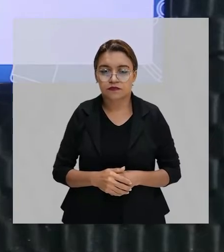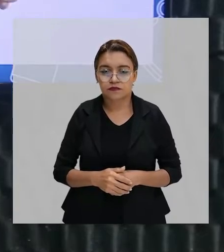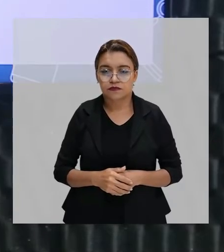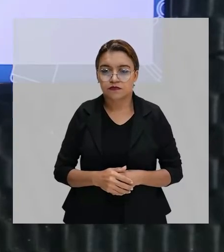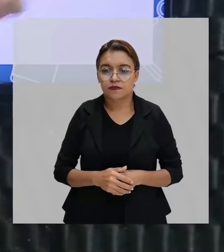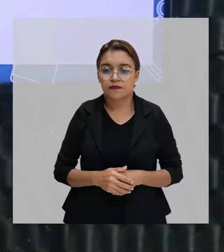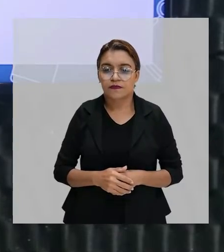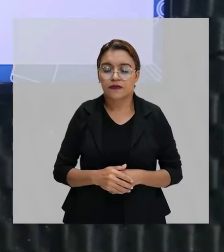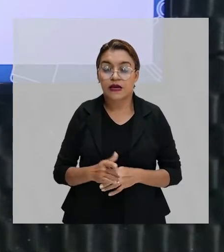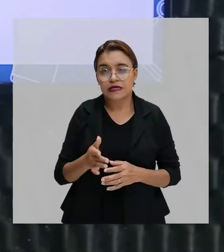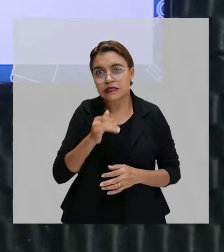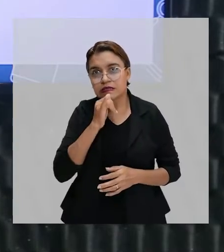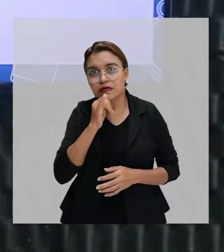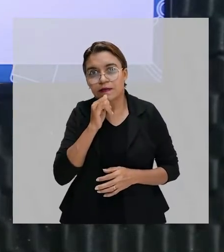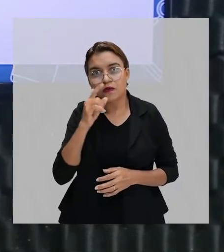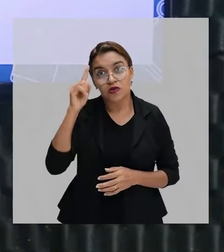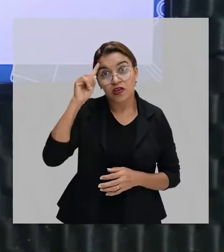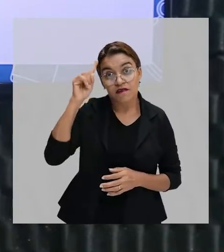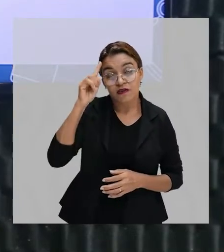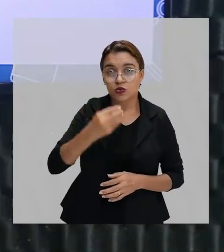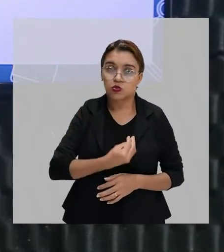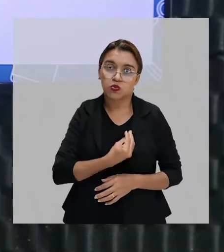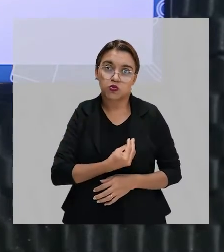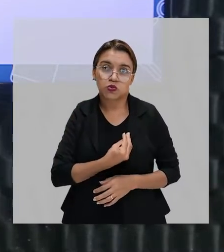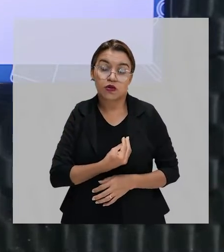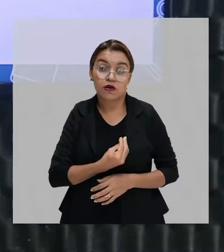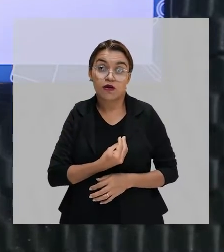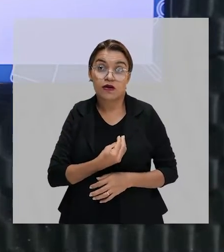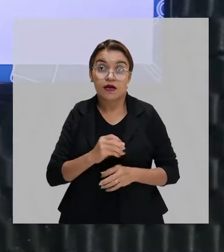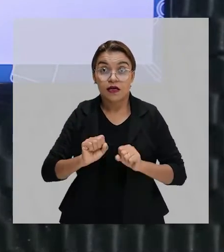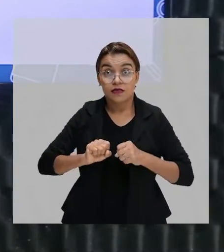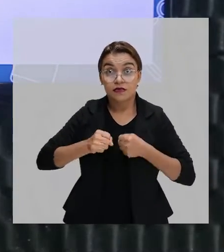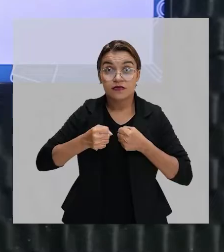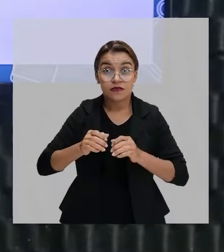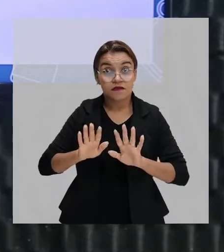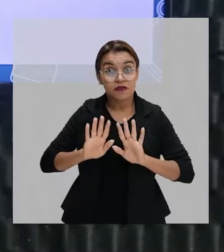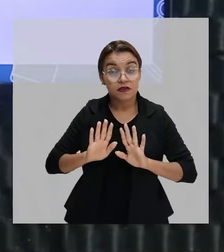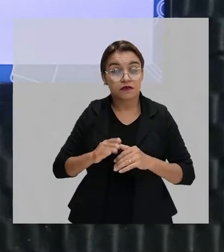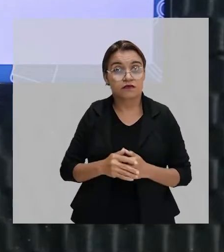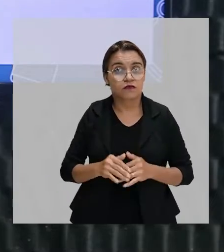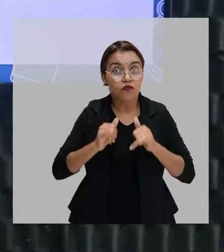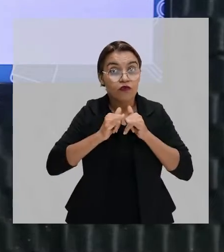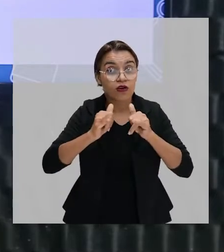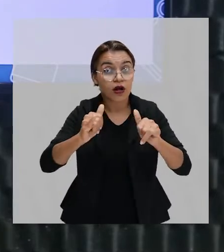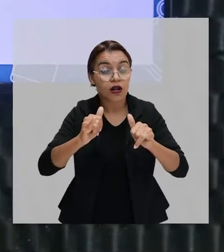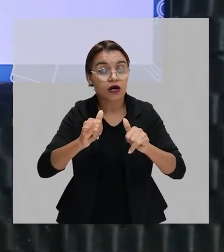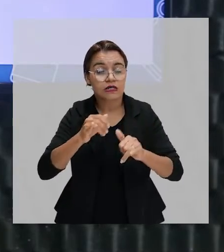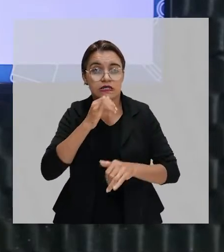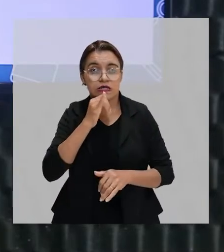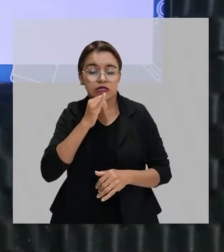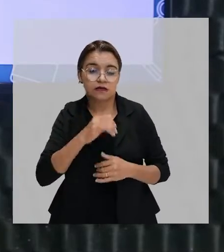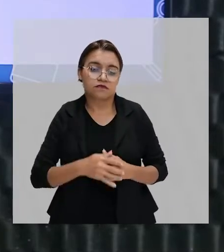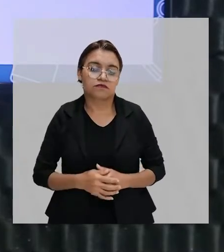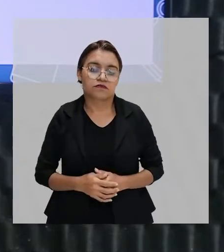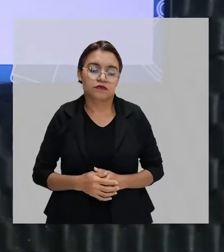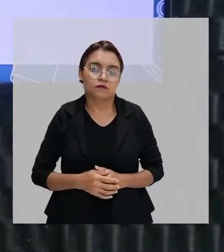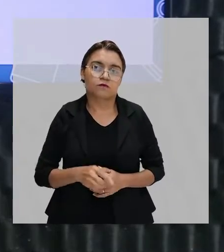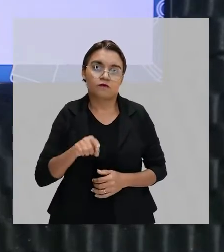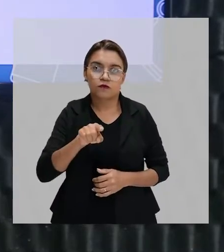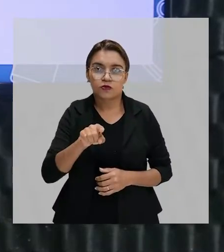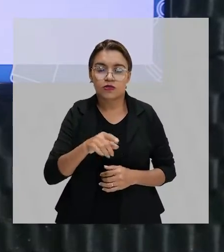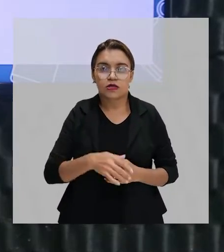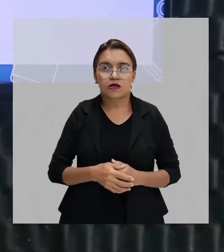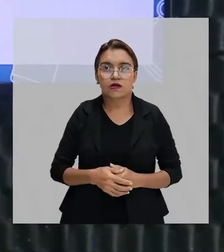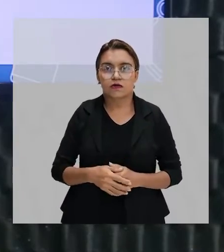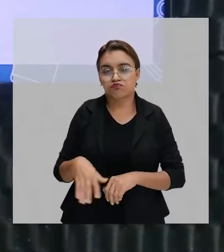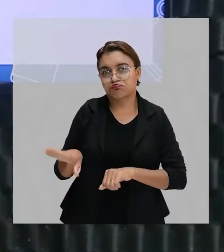de imprevistos no cotidiano eu não tô dizendo aqui galera que você de repente você é detentor